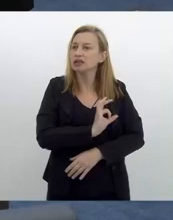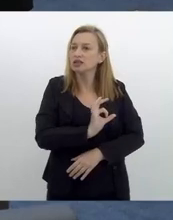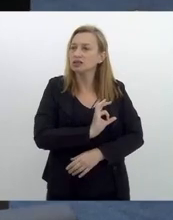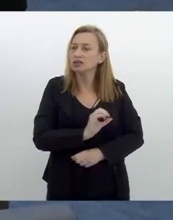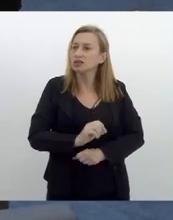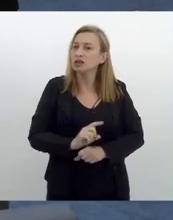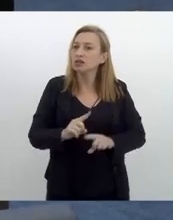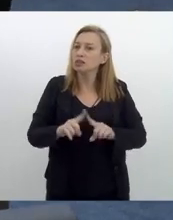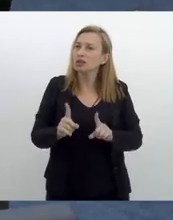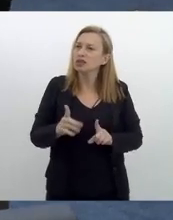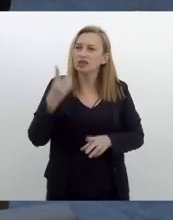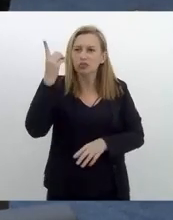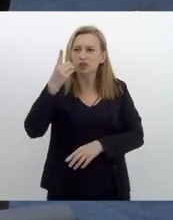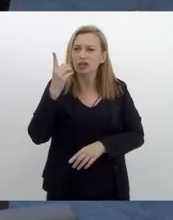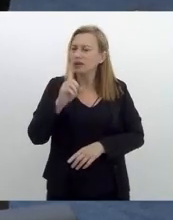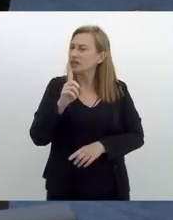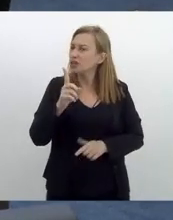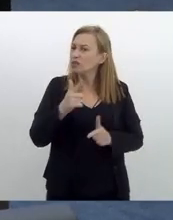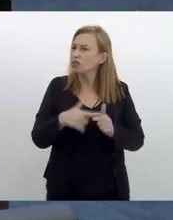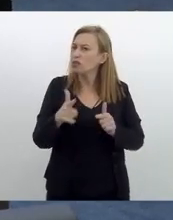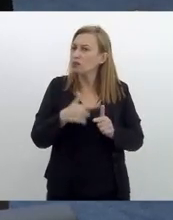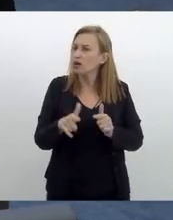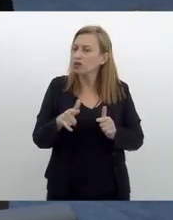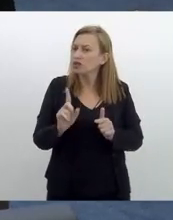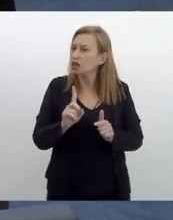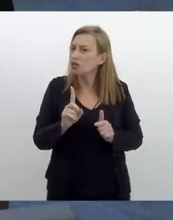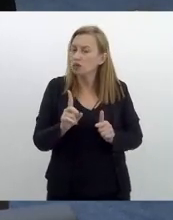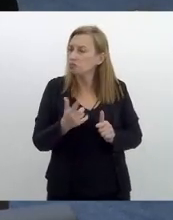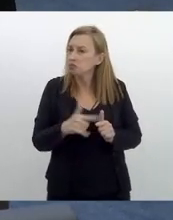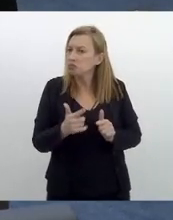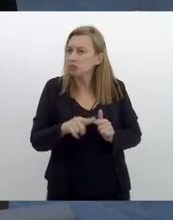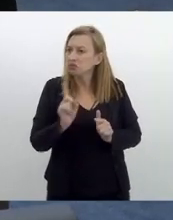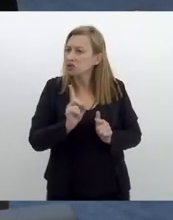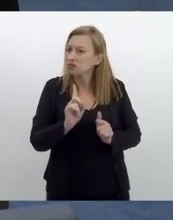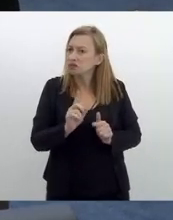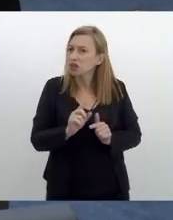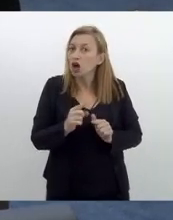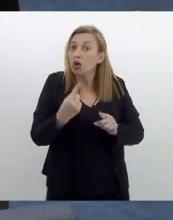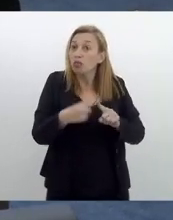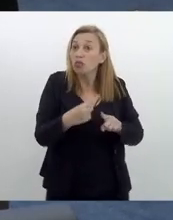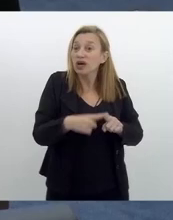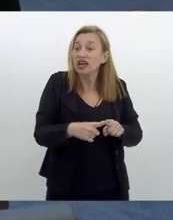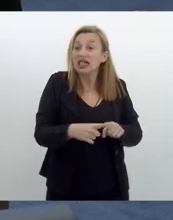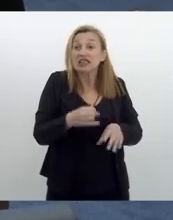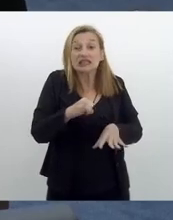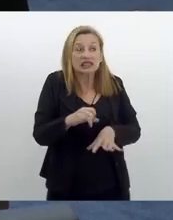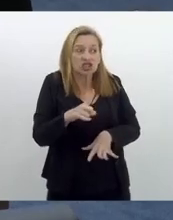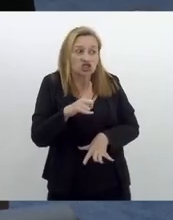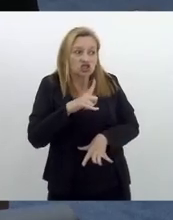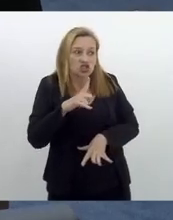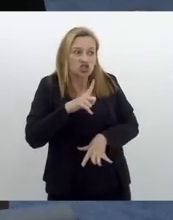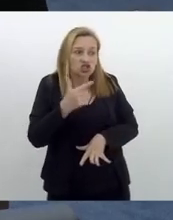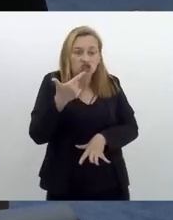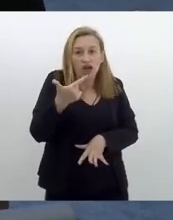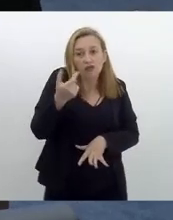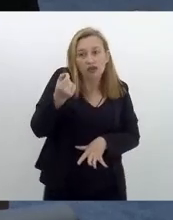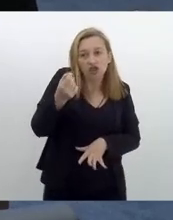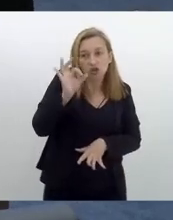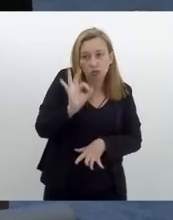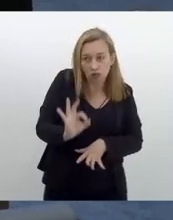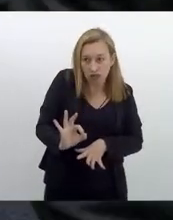Deputado Marta, esse não é o problema, esse não é o problema, porque se ele tinha 20%